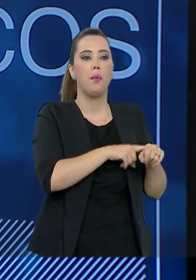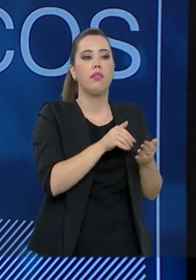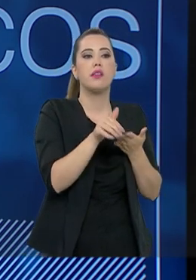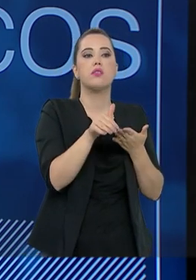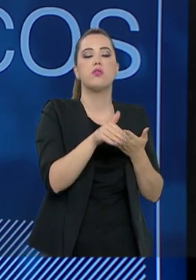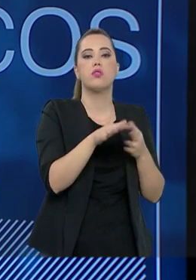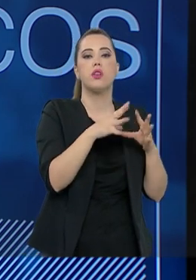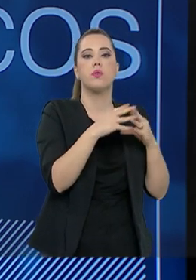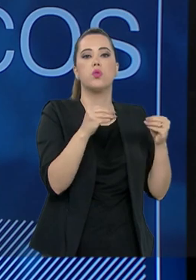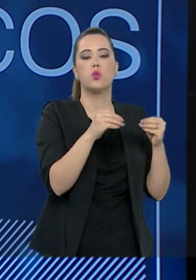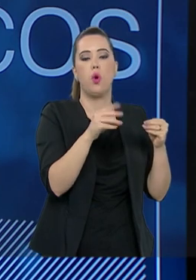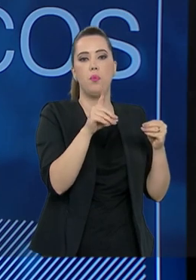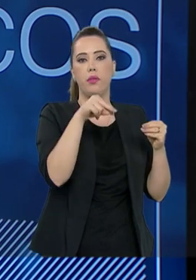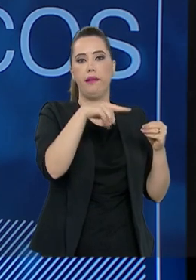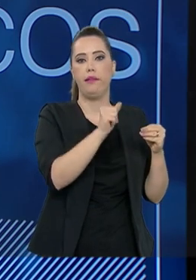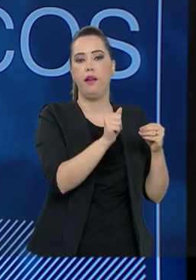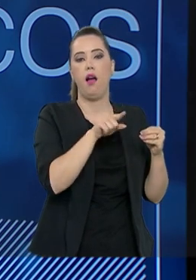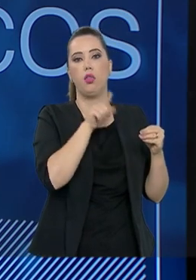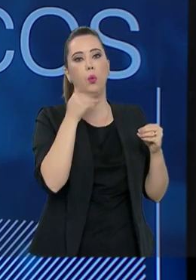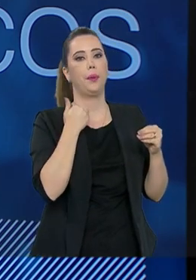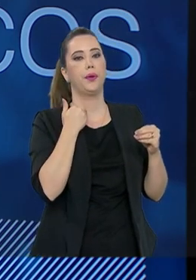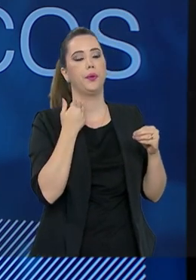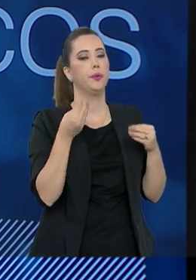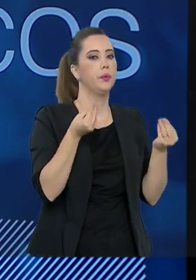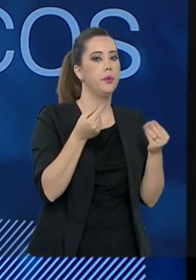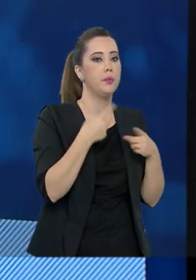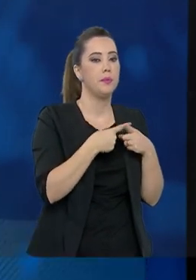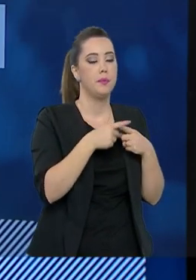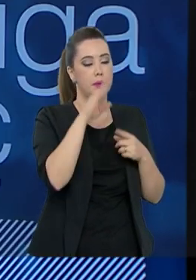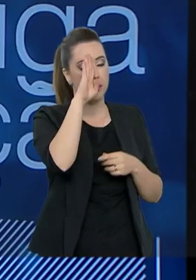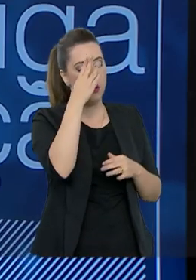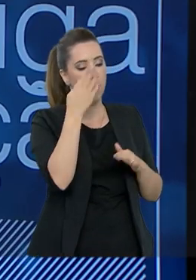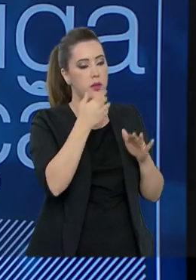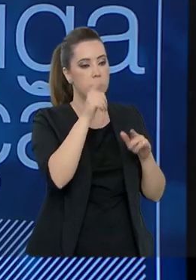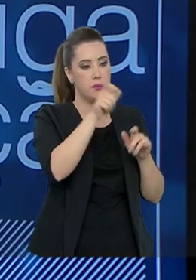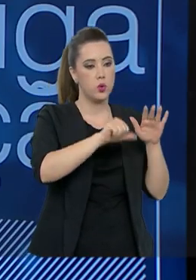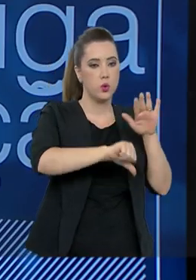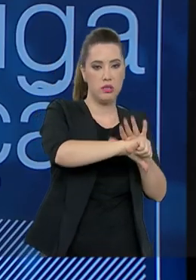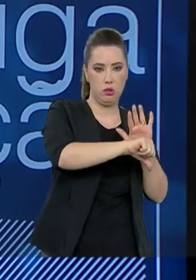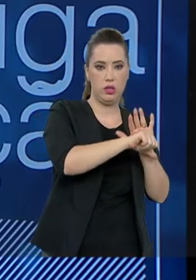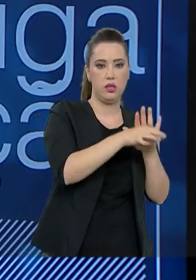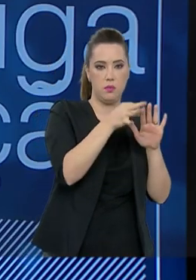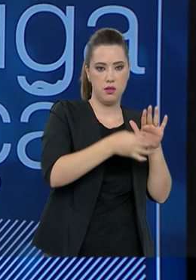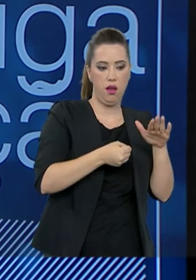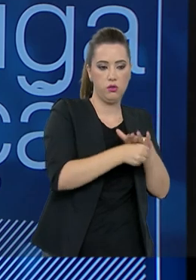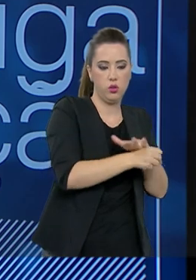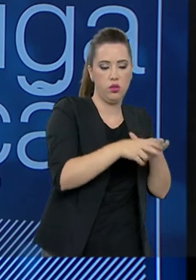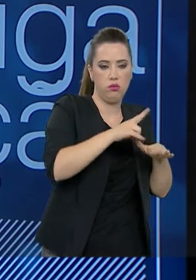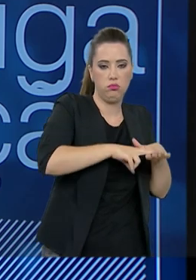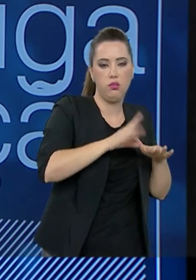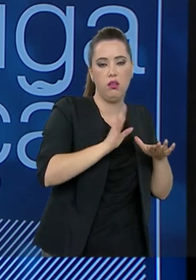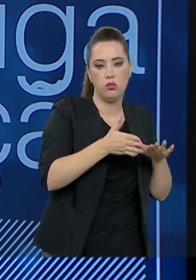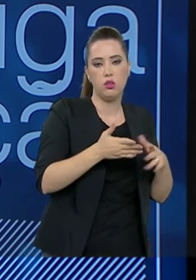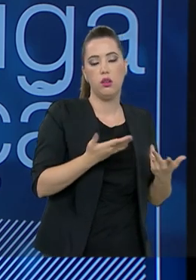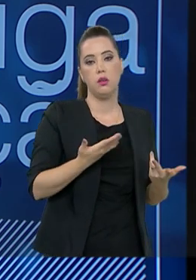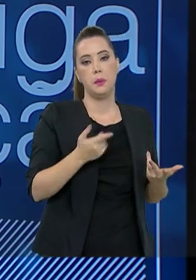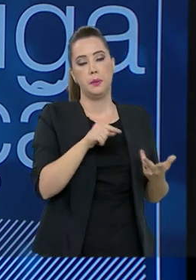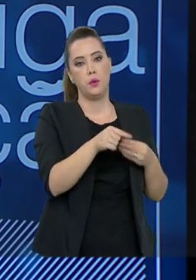principalmente no caso dos condenados, e esse é um dos pontos do pacote anticrime que existem algumas dúvidas, e o pacote